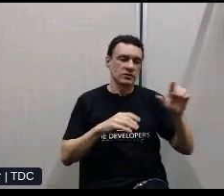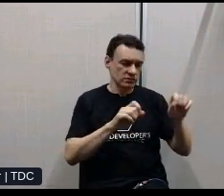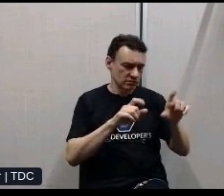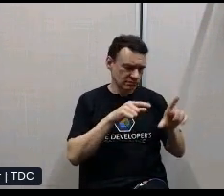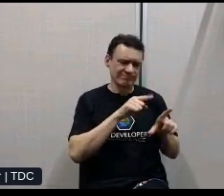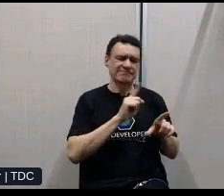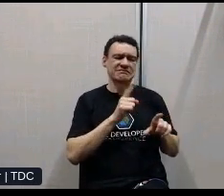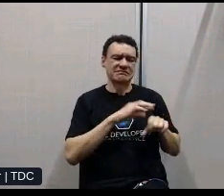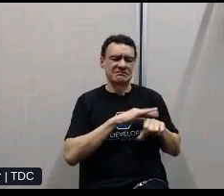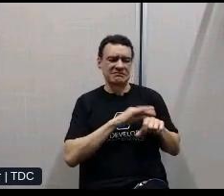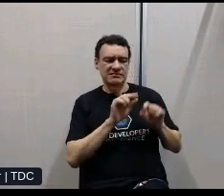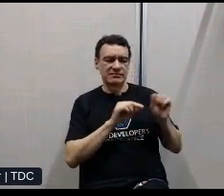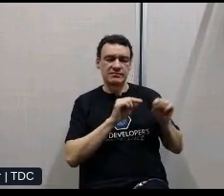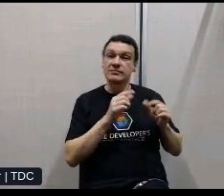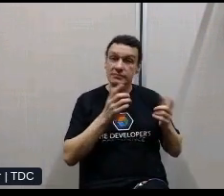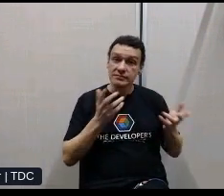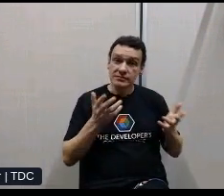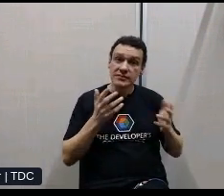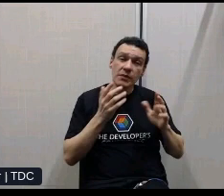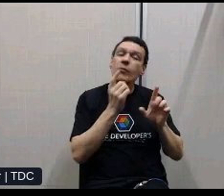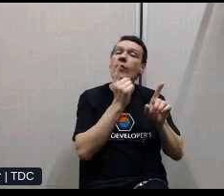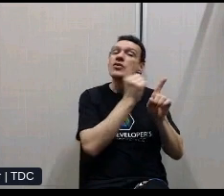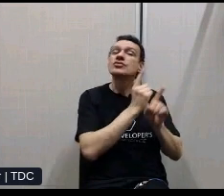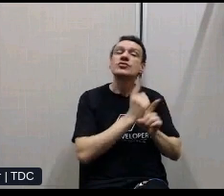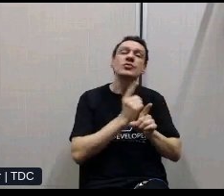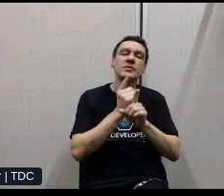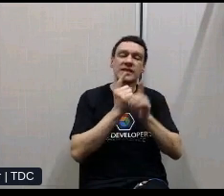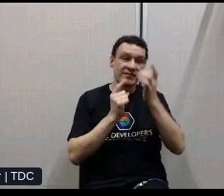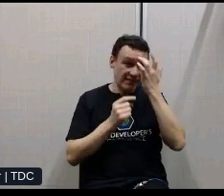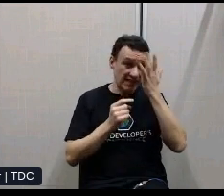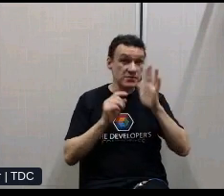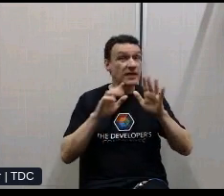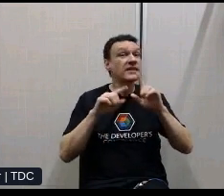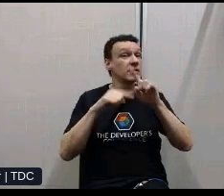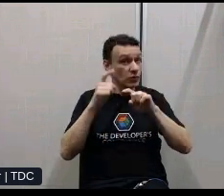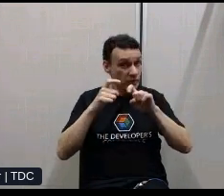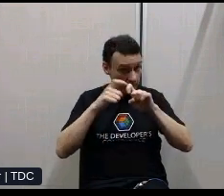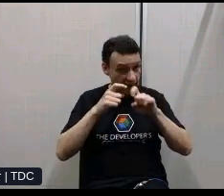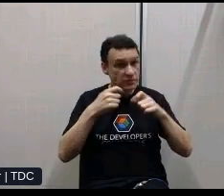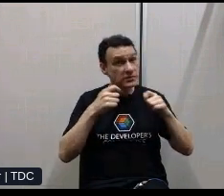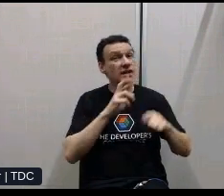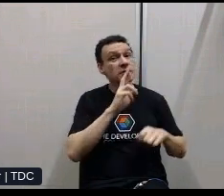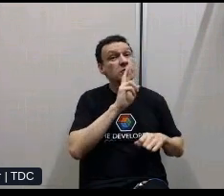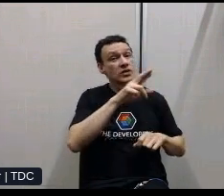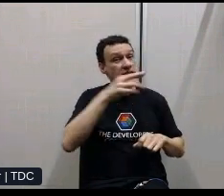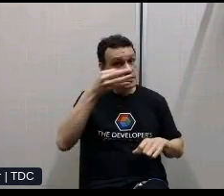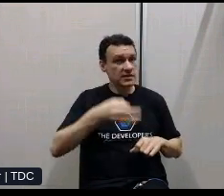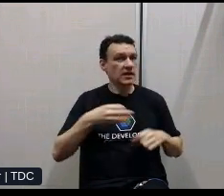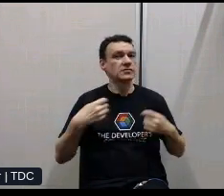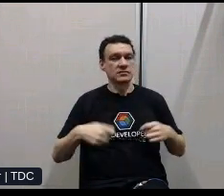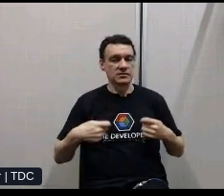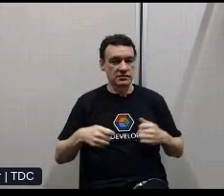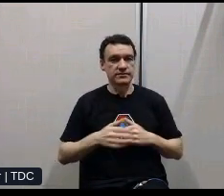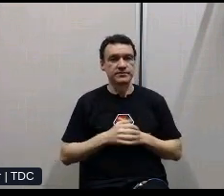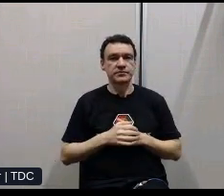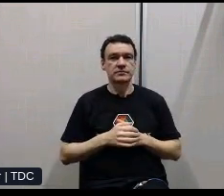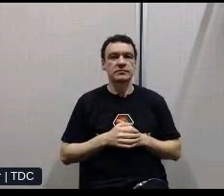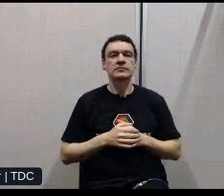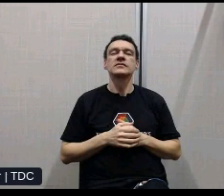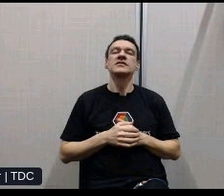Então, vem nesse sentido também. E a computação na nuvem, gente, como a gente sabe, né, ao invés de ficar